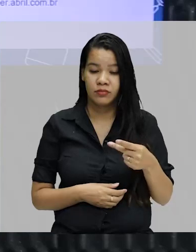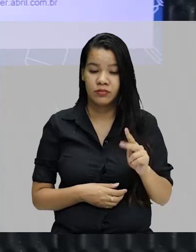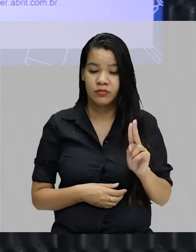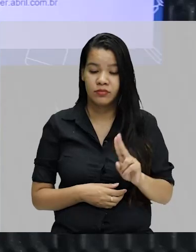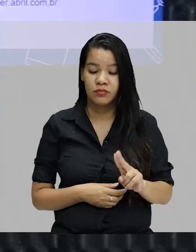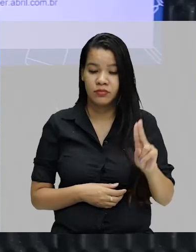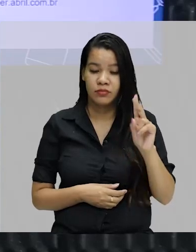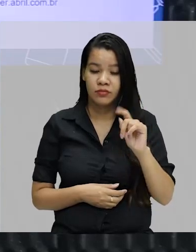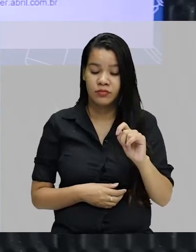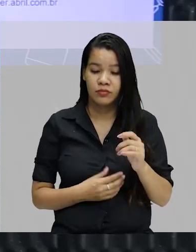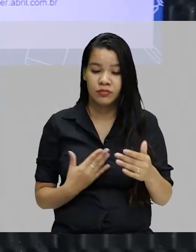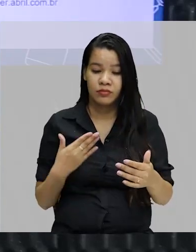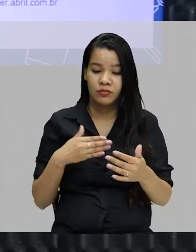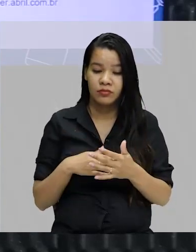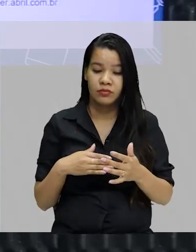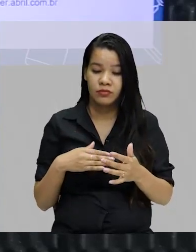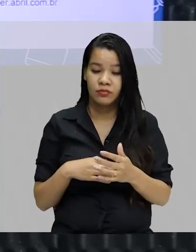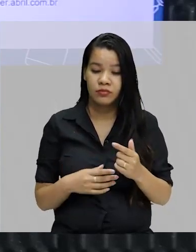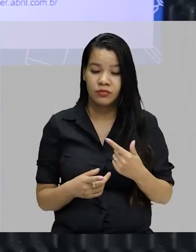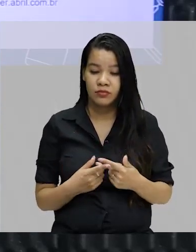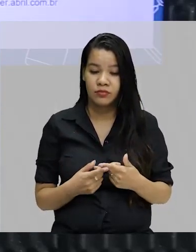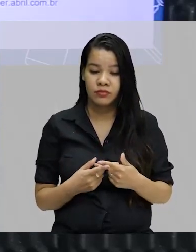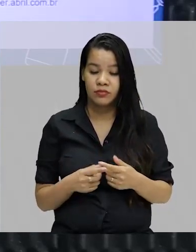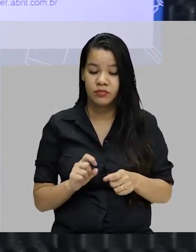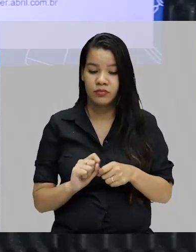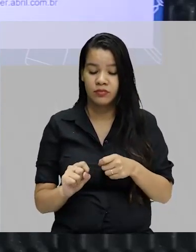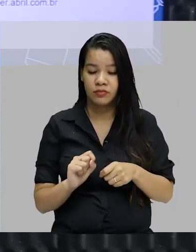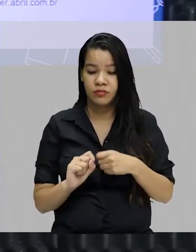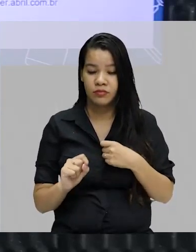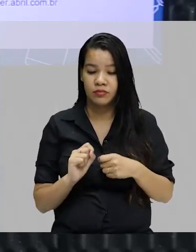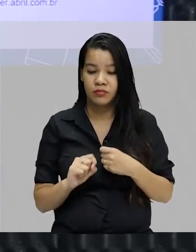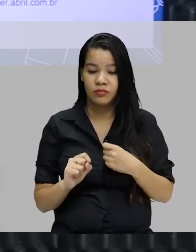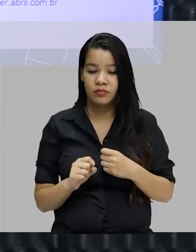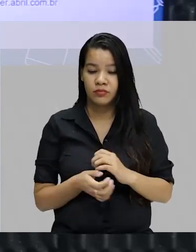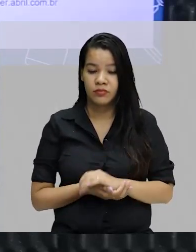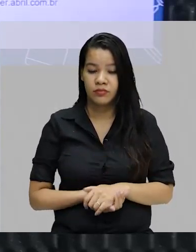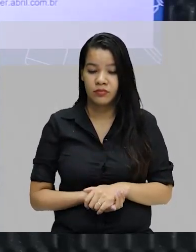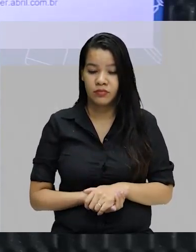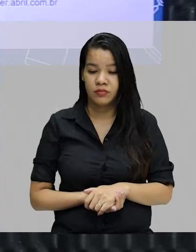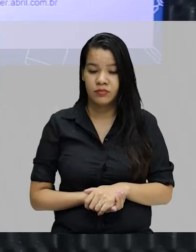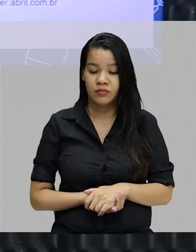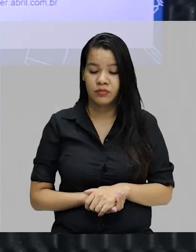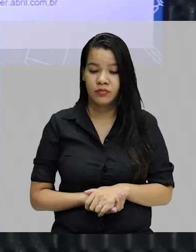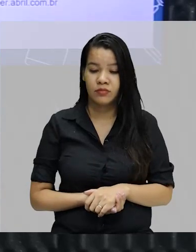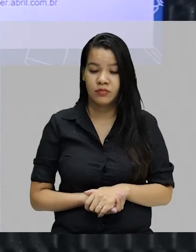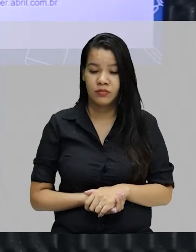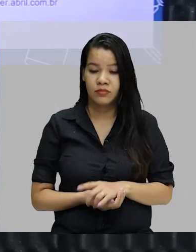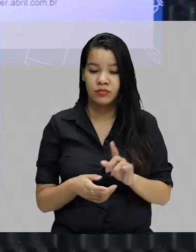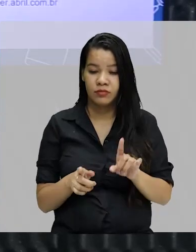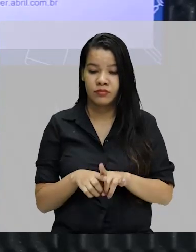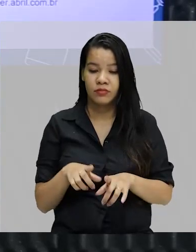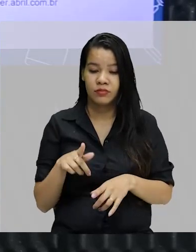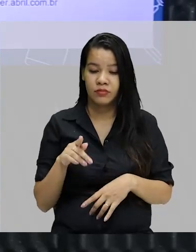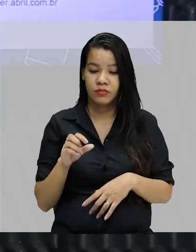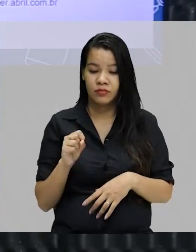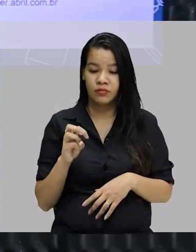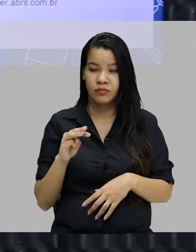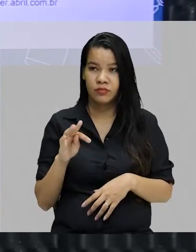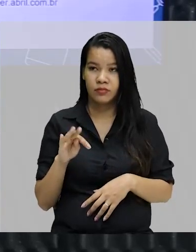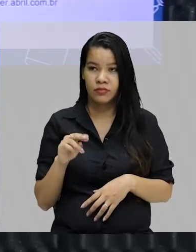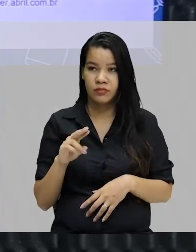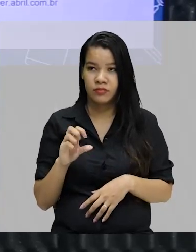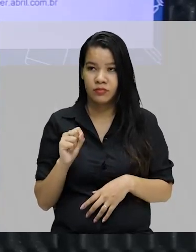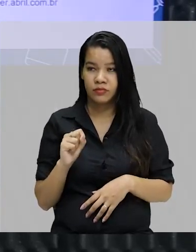é limitada, pois ela se torna quebradiça em dias frios e extremamente gosmenta,